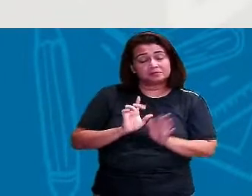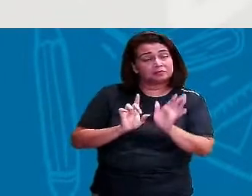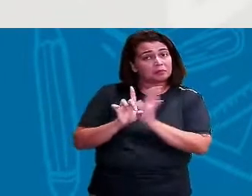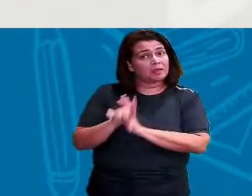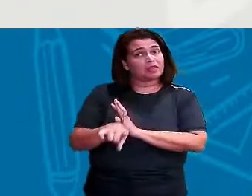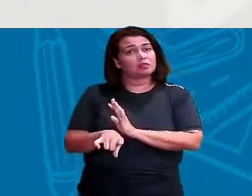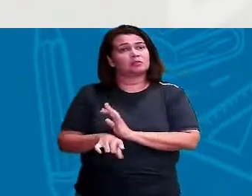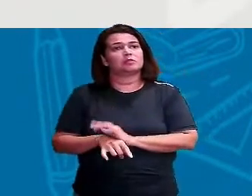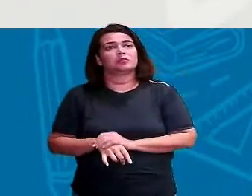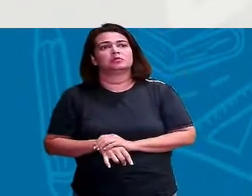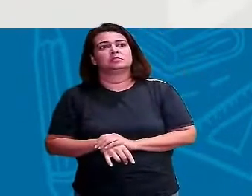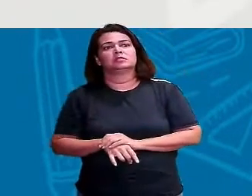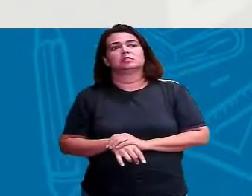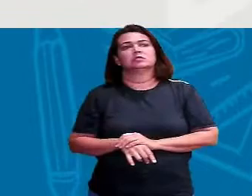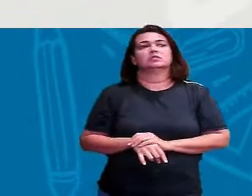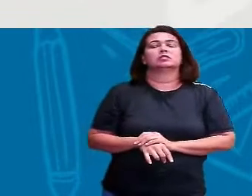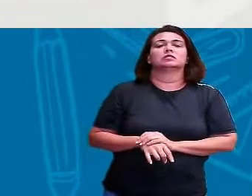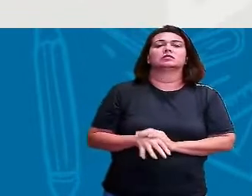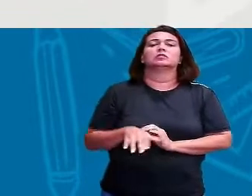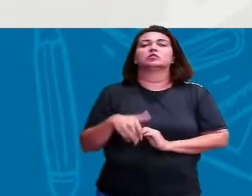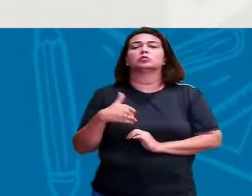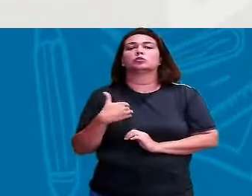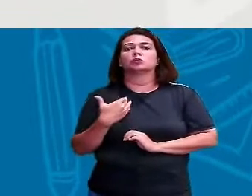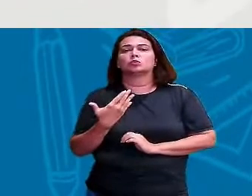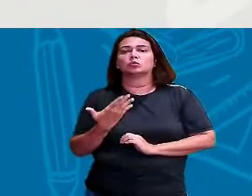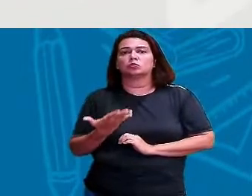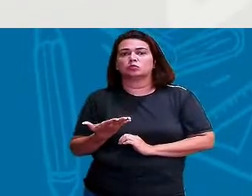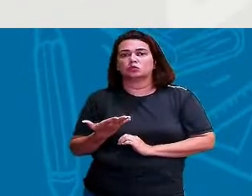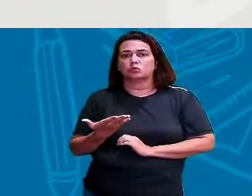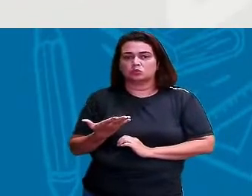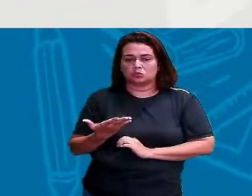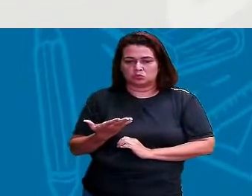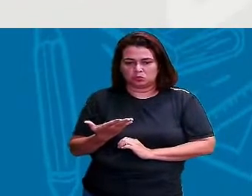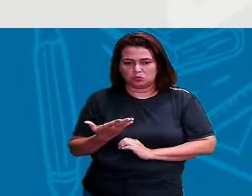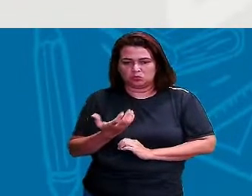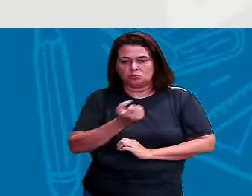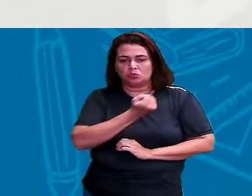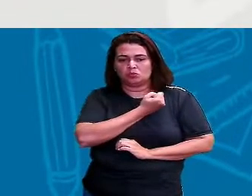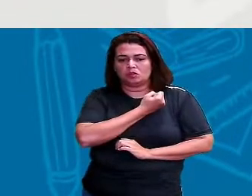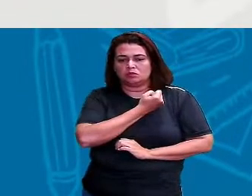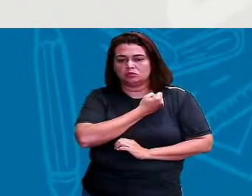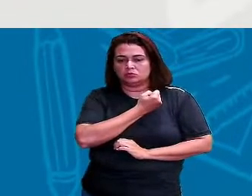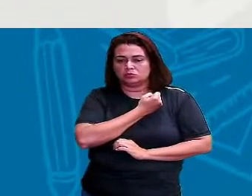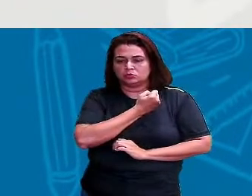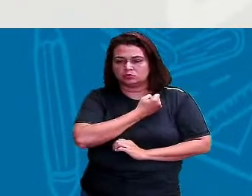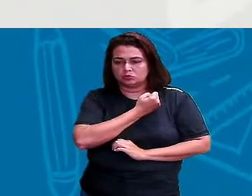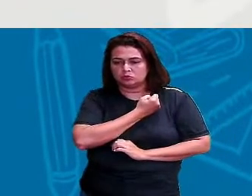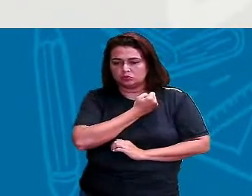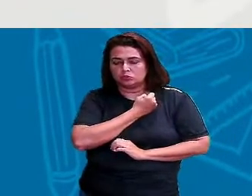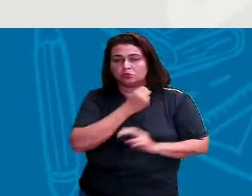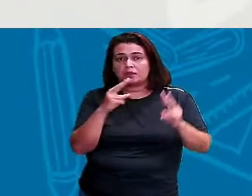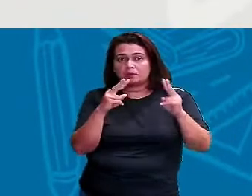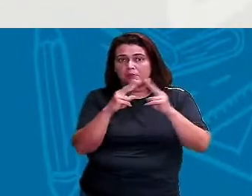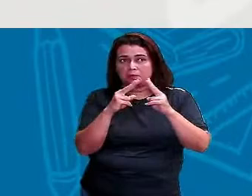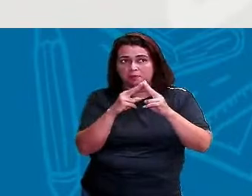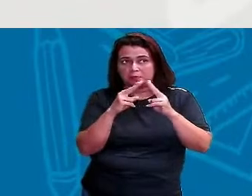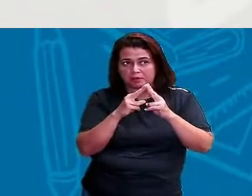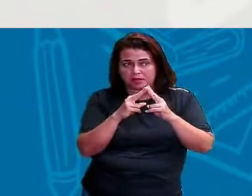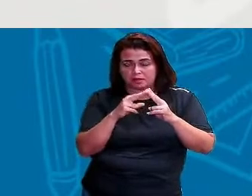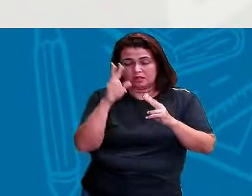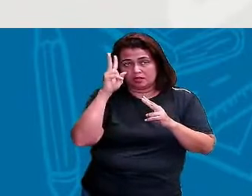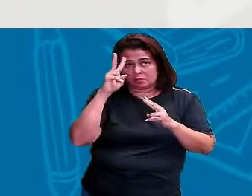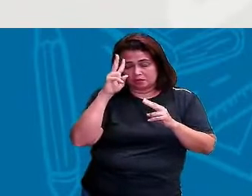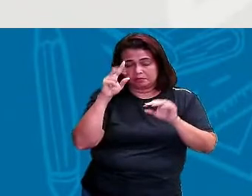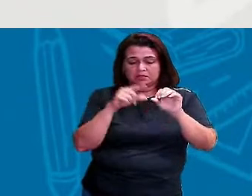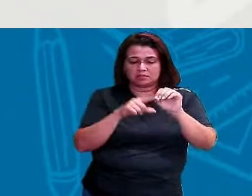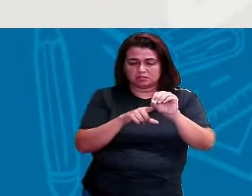na unidade dos números pares? Por quê? Gente, lembra que eu falei que os números pares são